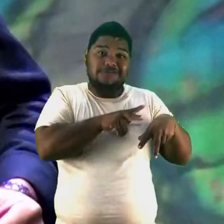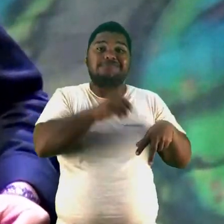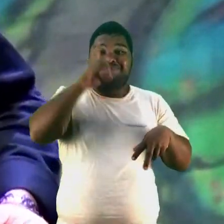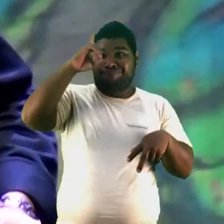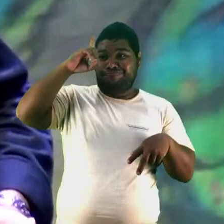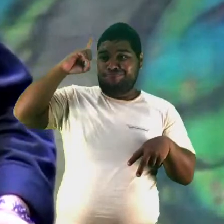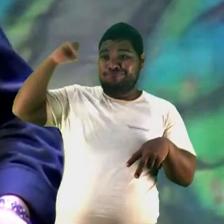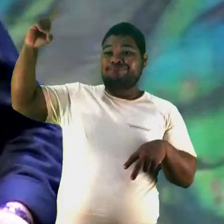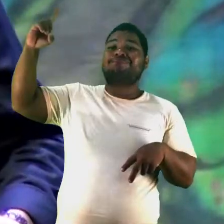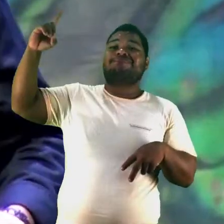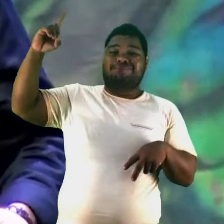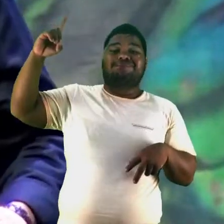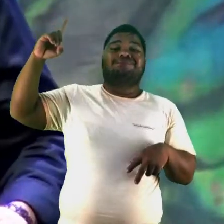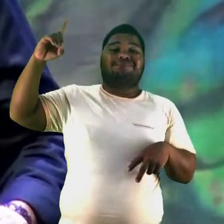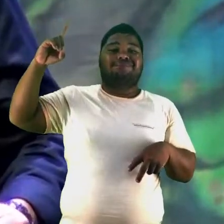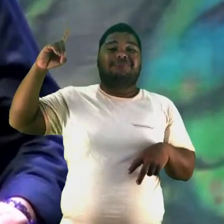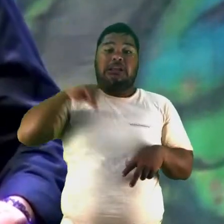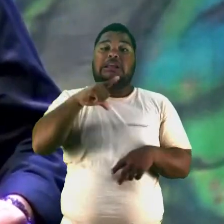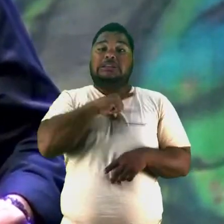que tem vida,